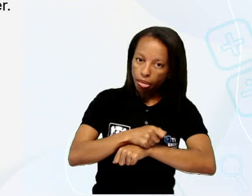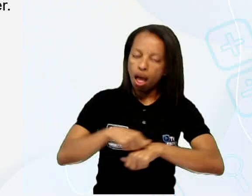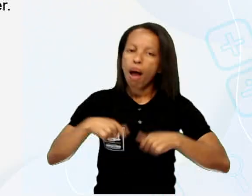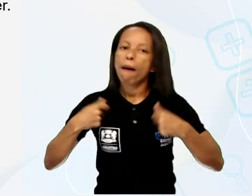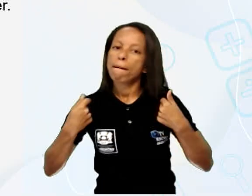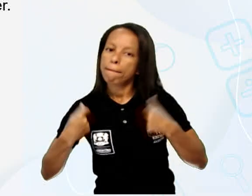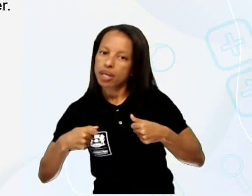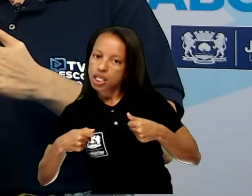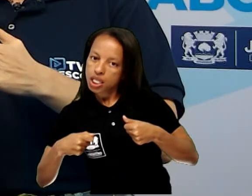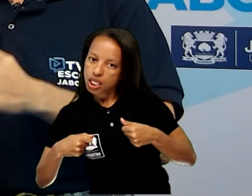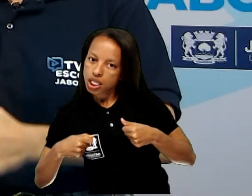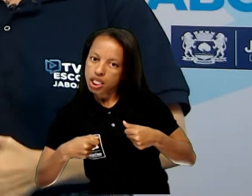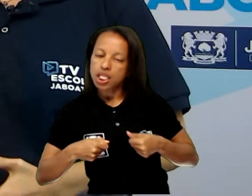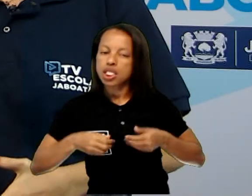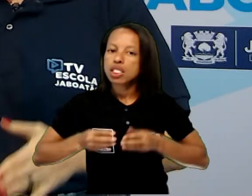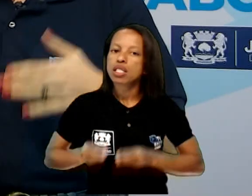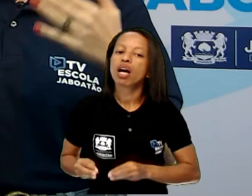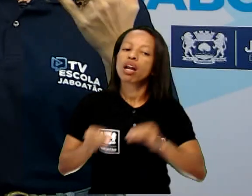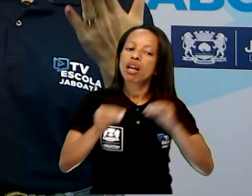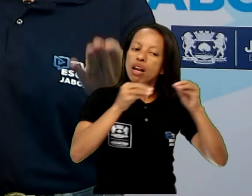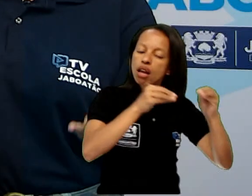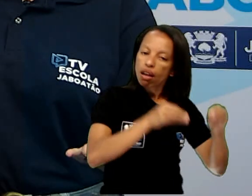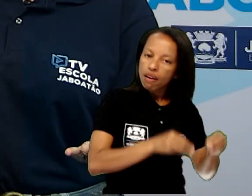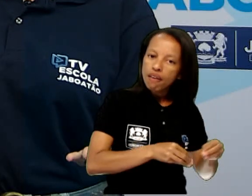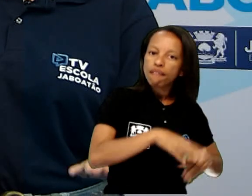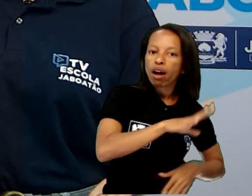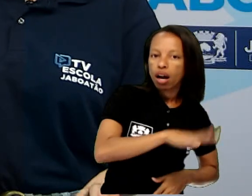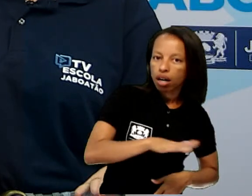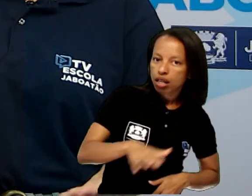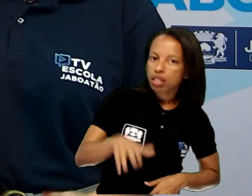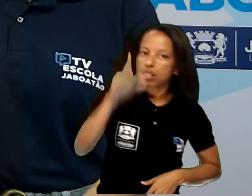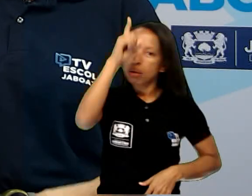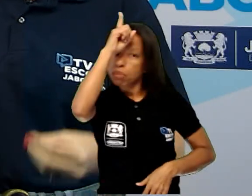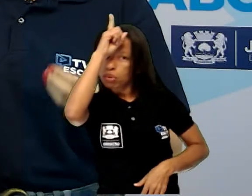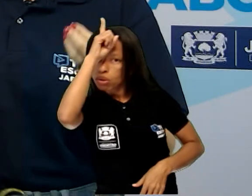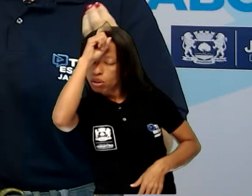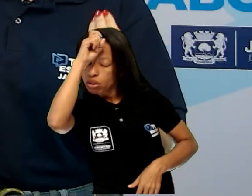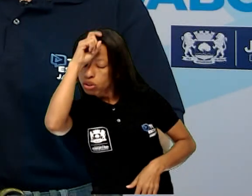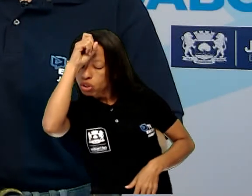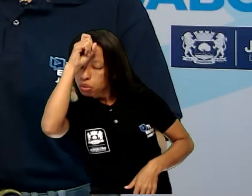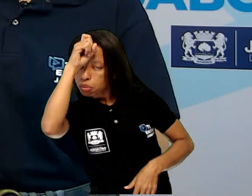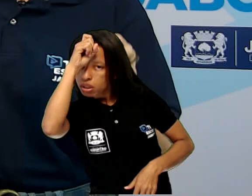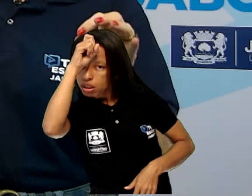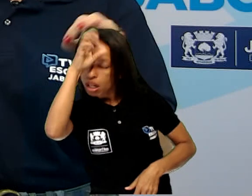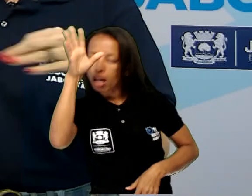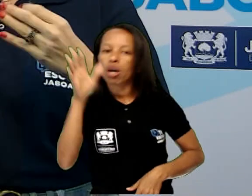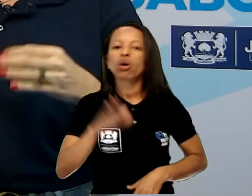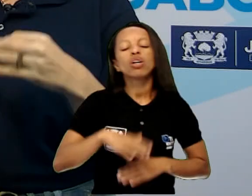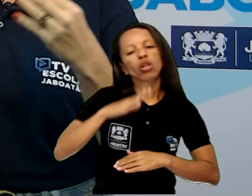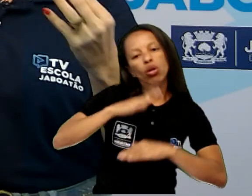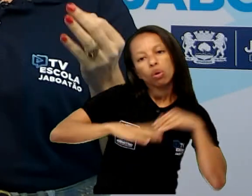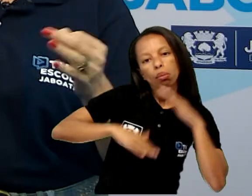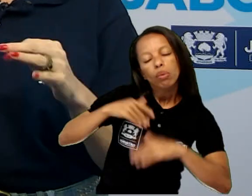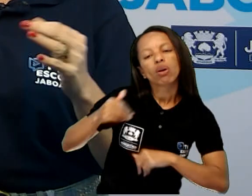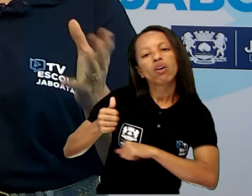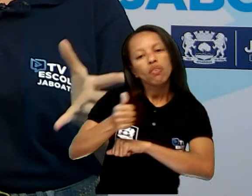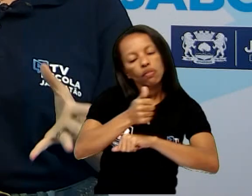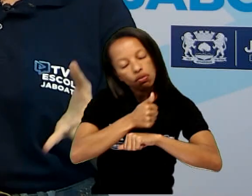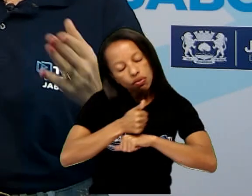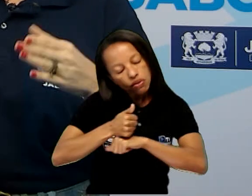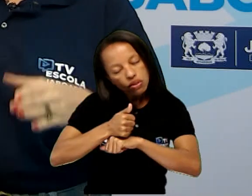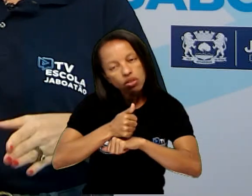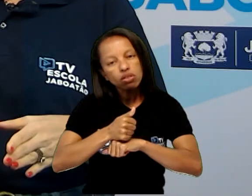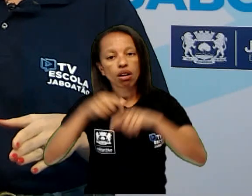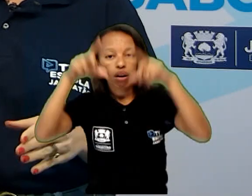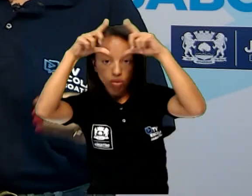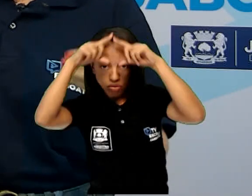criança para um hospital e um profissional habilitado possa fazer, né, os pontos, a sutura daquele local,